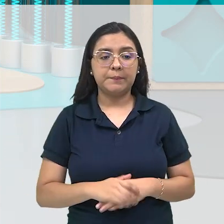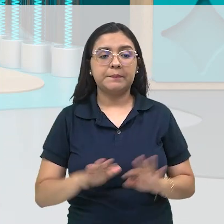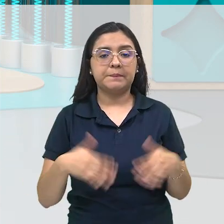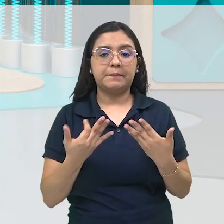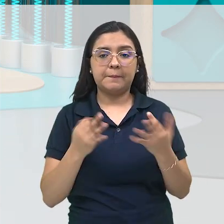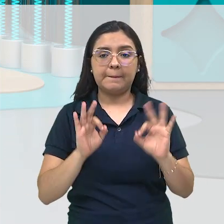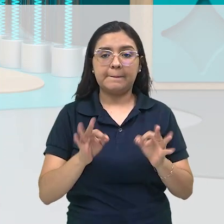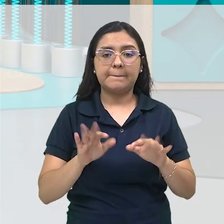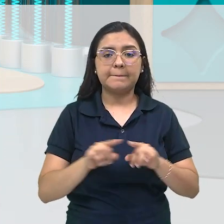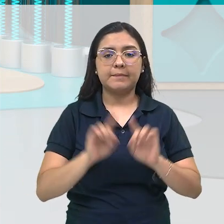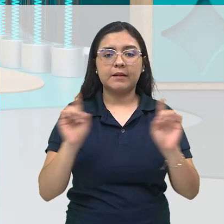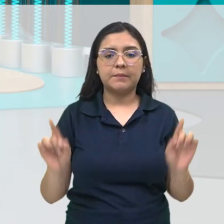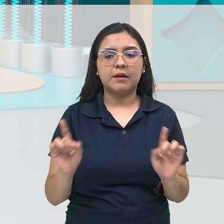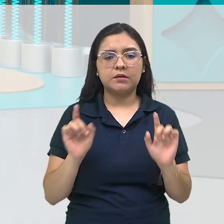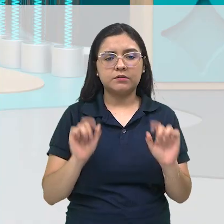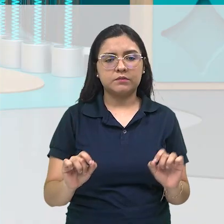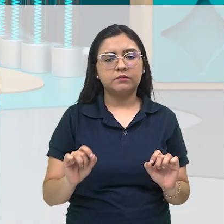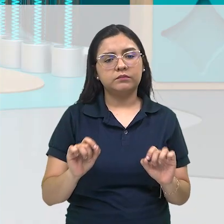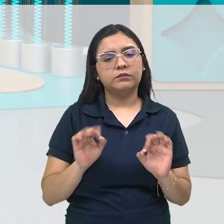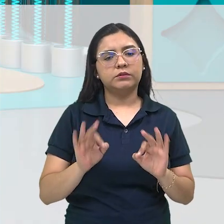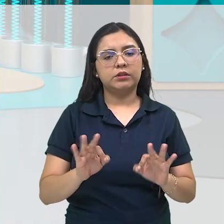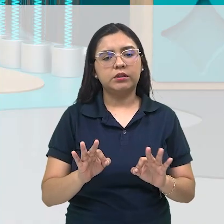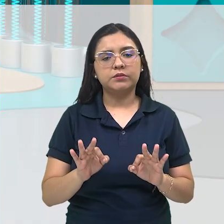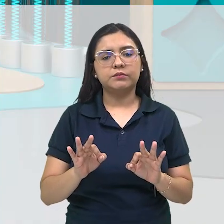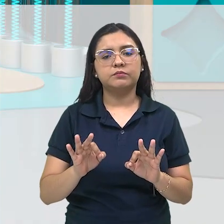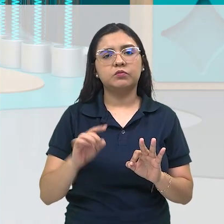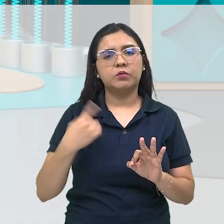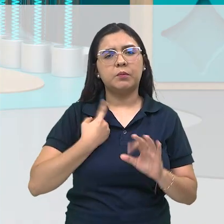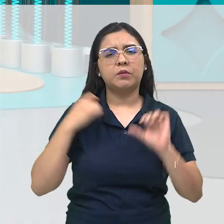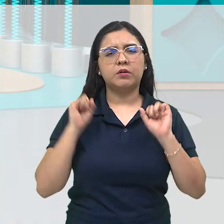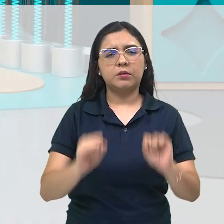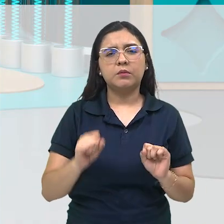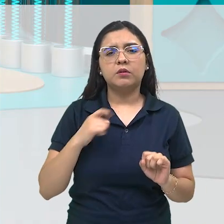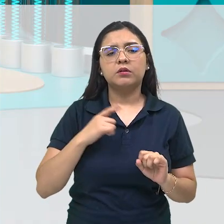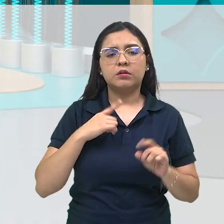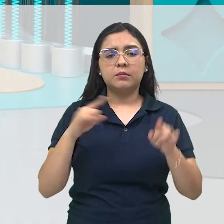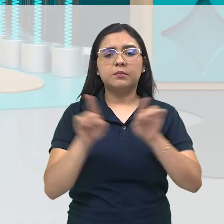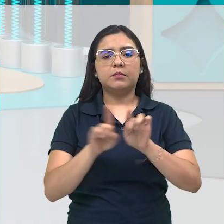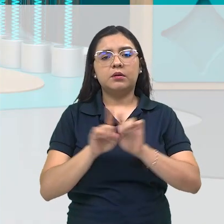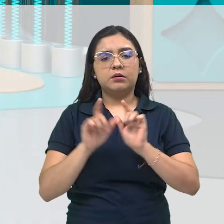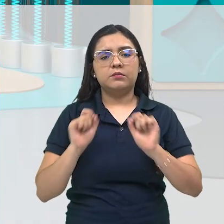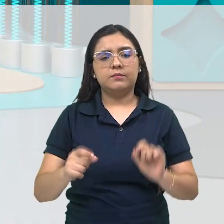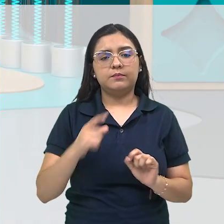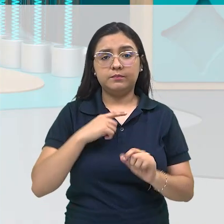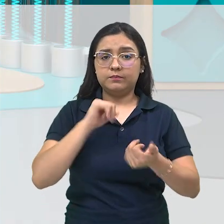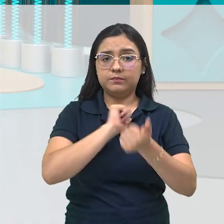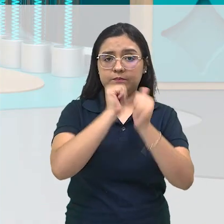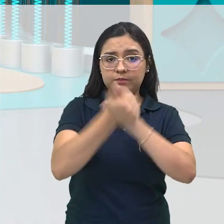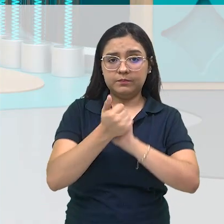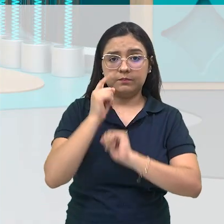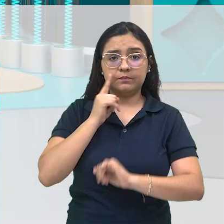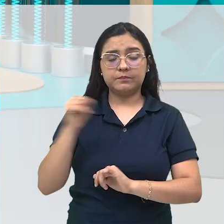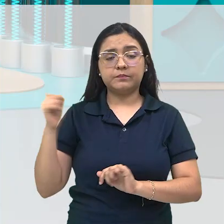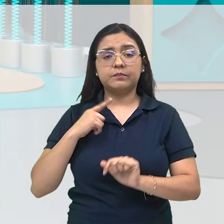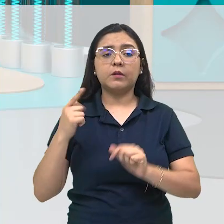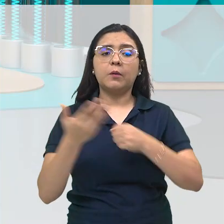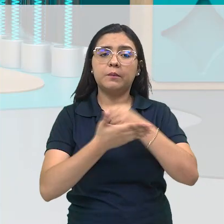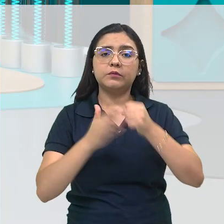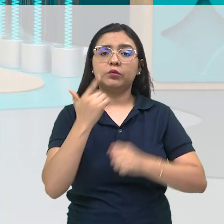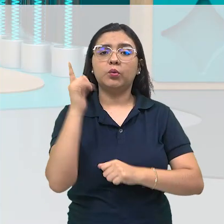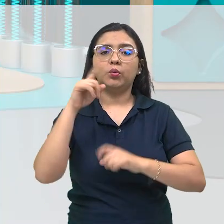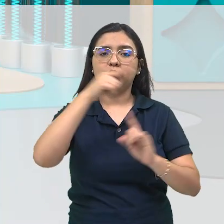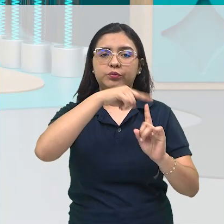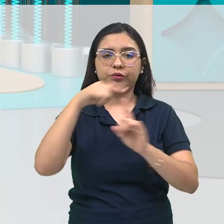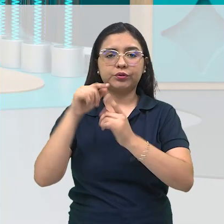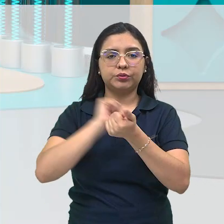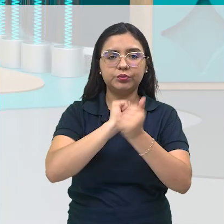Bom, mas com certeza podemos dizer também que o beisebol ele se baseou em outros tipos de